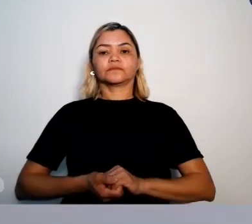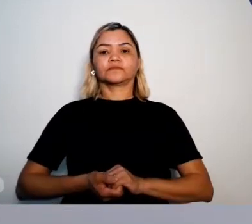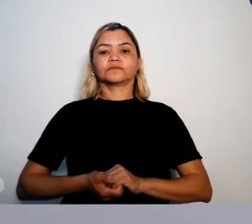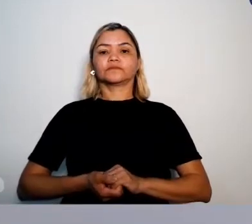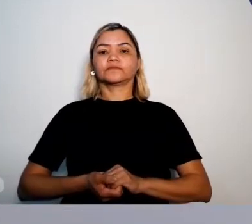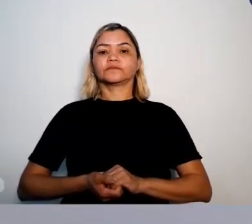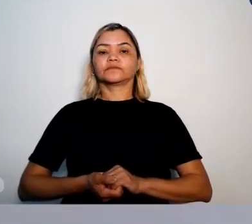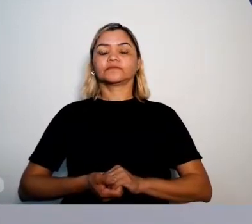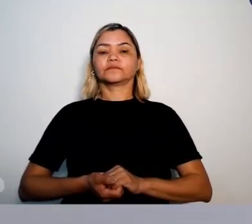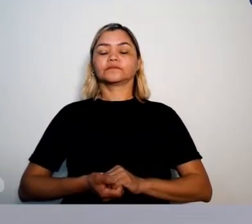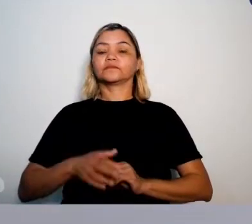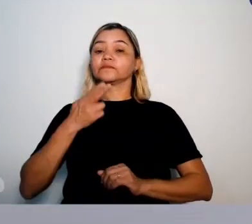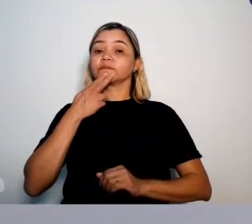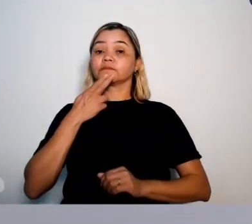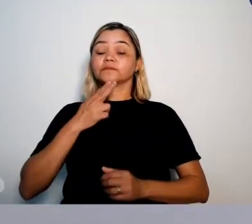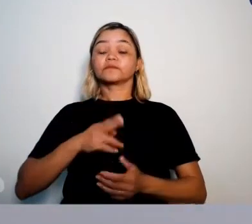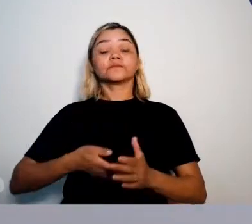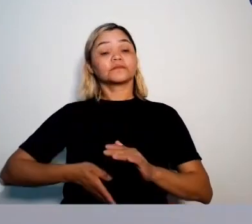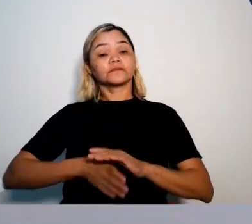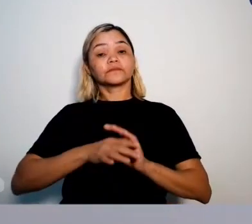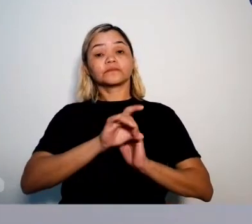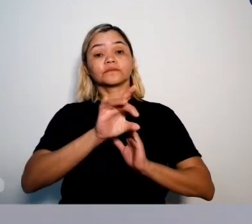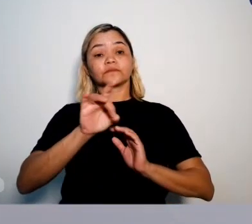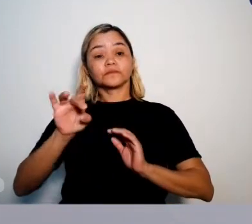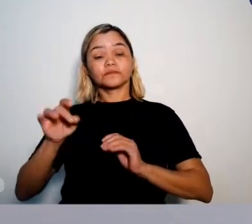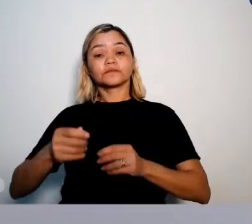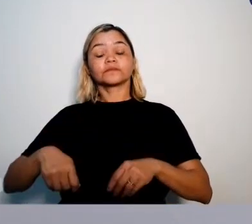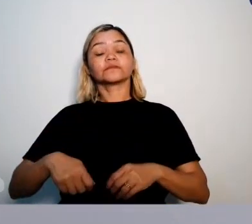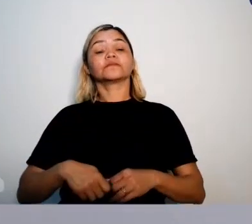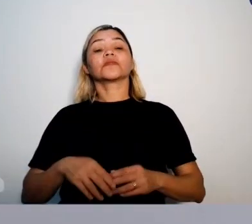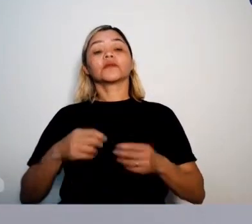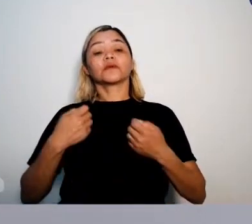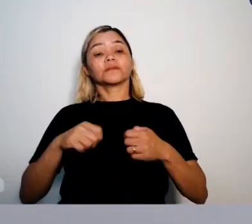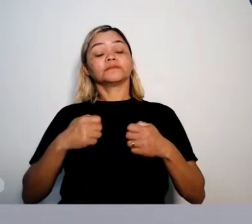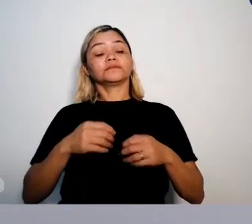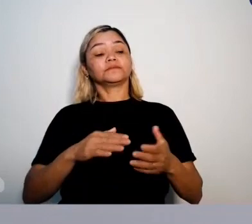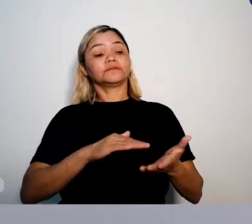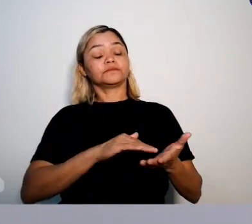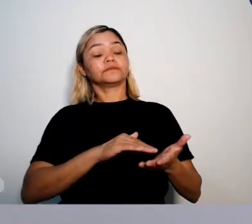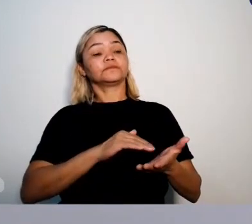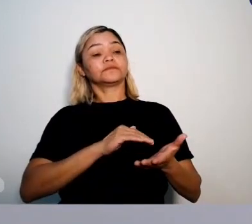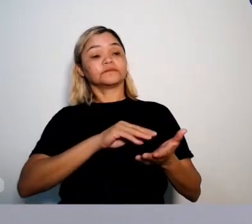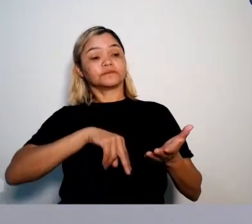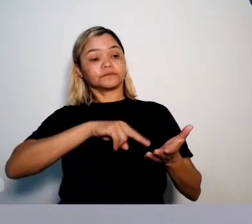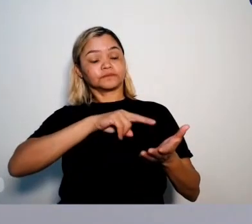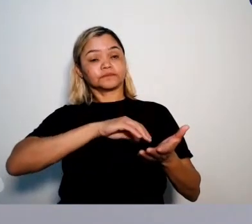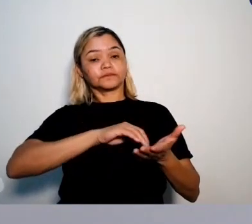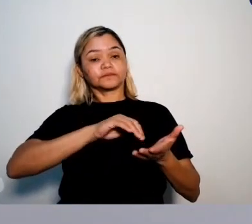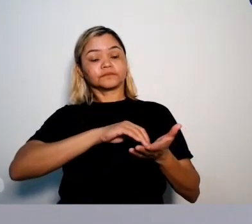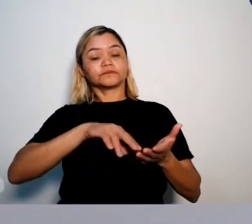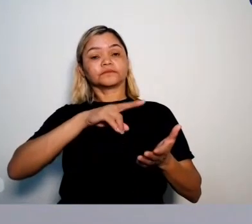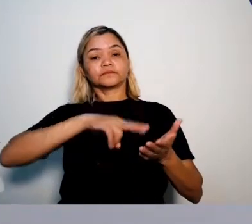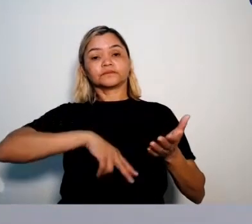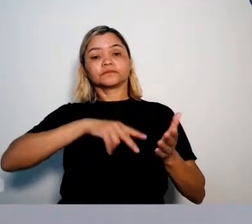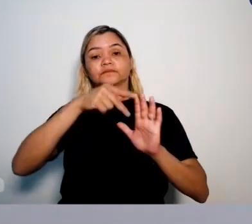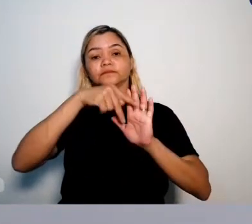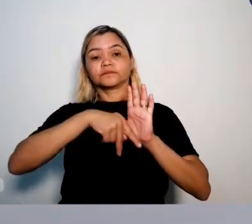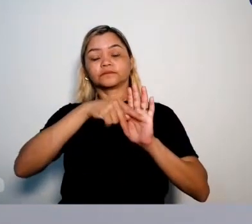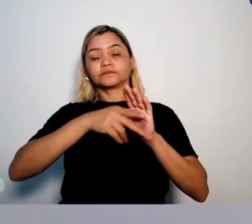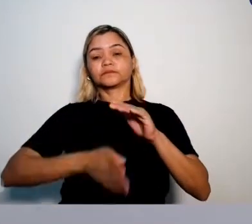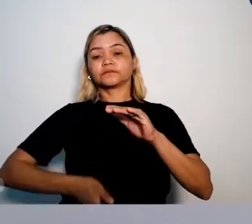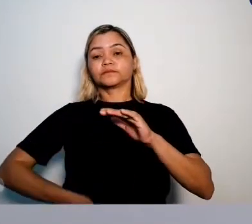Correspondências serão encaminhadas a quem de direito. Solicito ao senhor secretário que faça a leitura dos projetos que deram entrada nesta